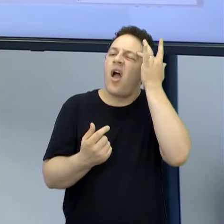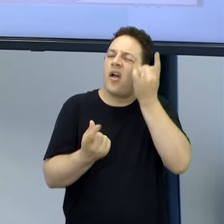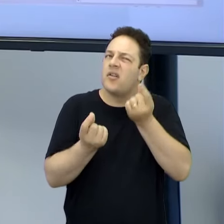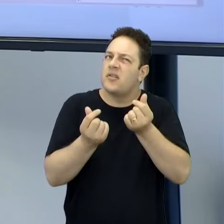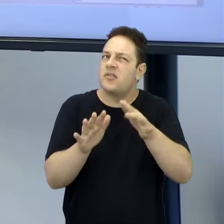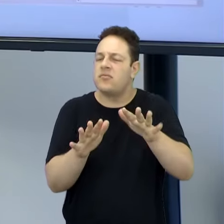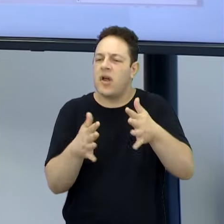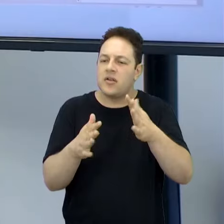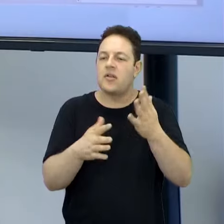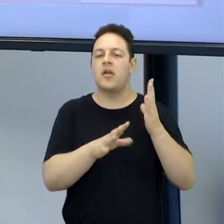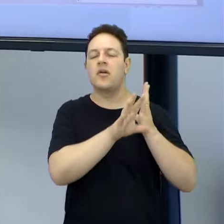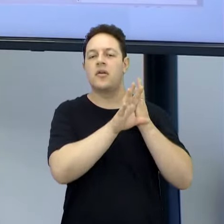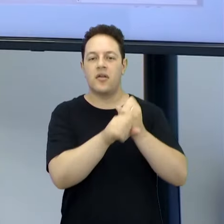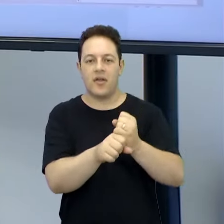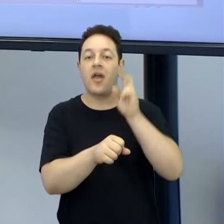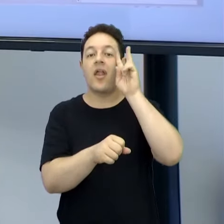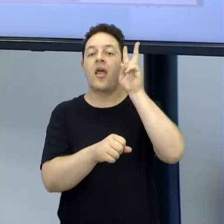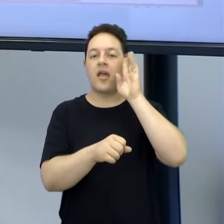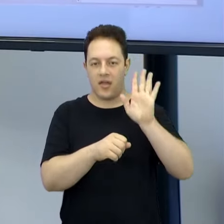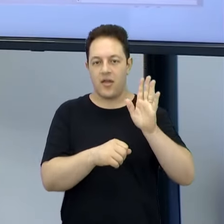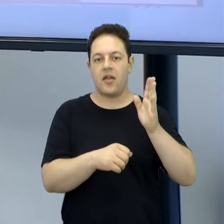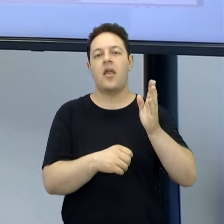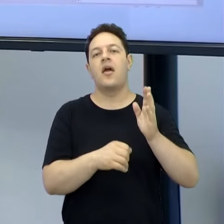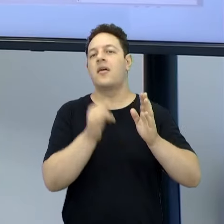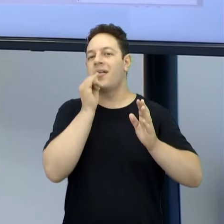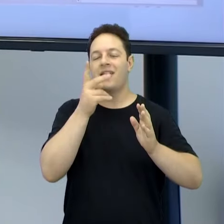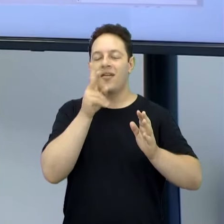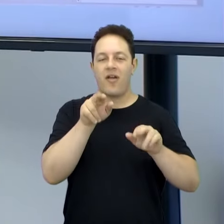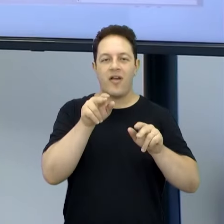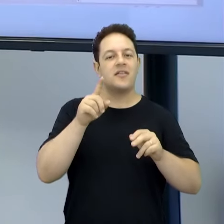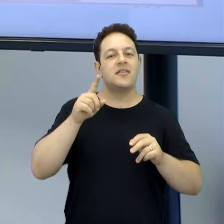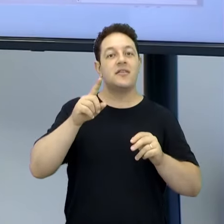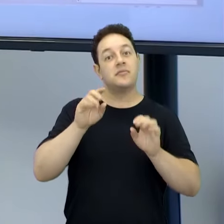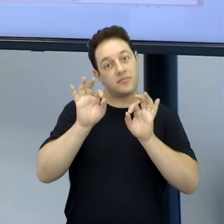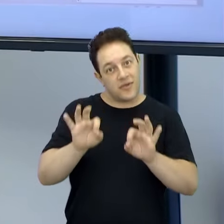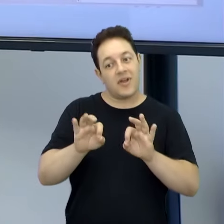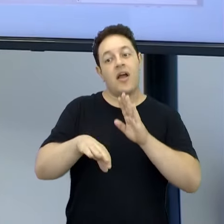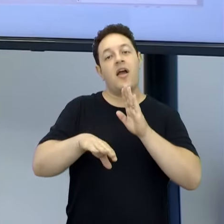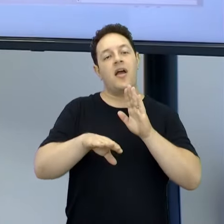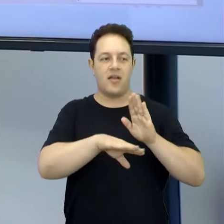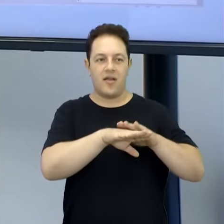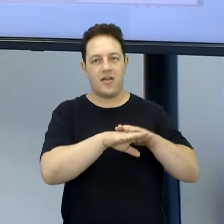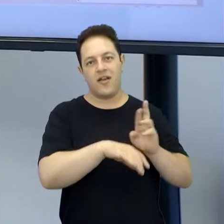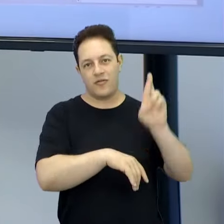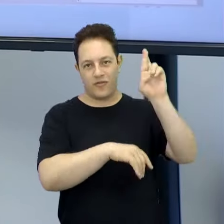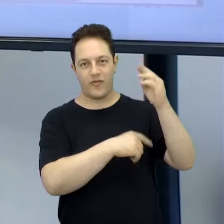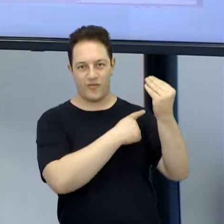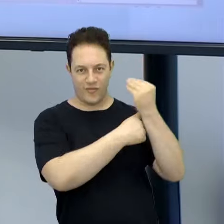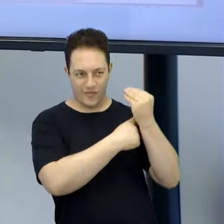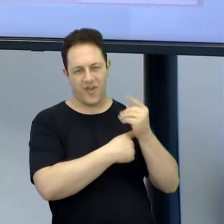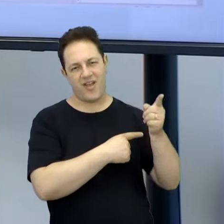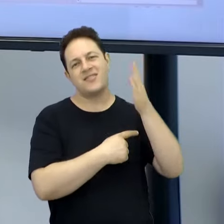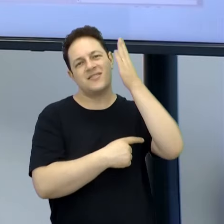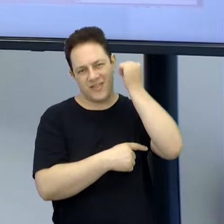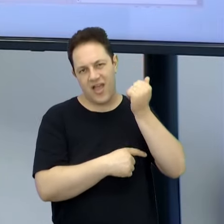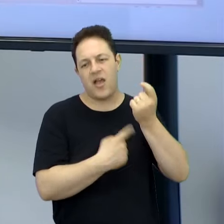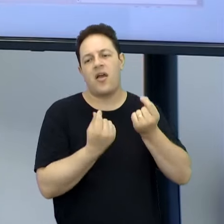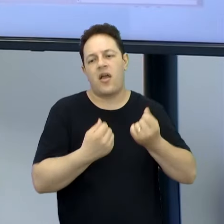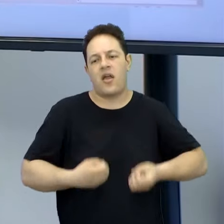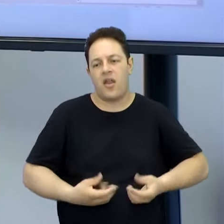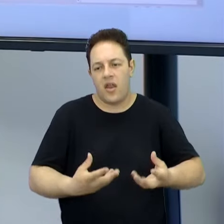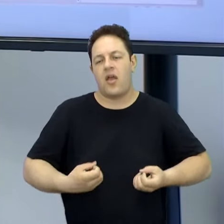usou. Essa recordação aí, esse diário, quem sabe é o nosso responsável, quem cuidou da gente e quem